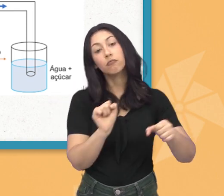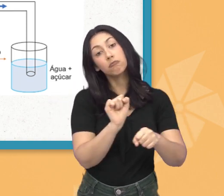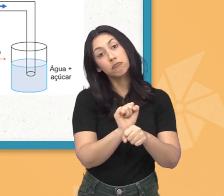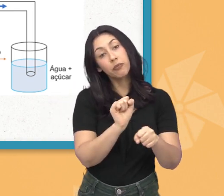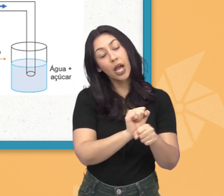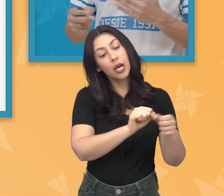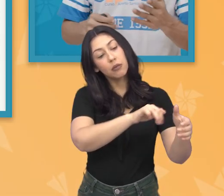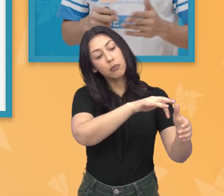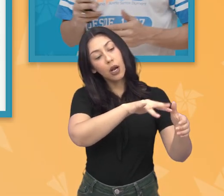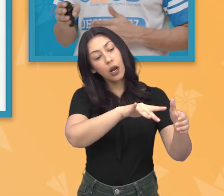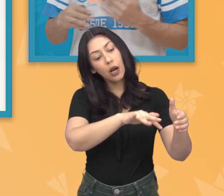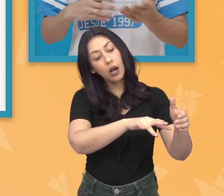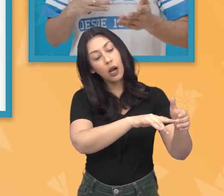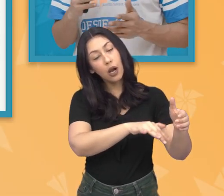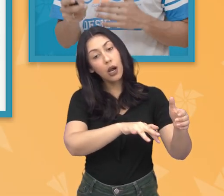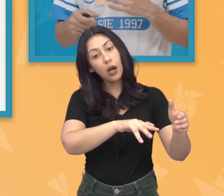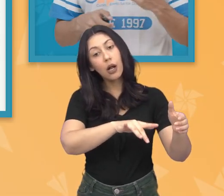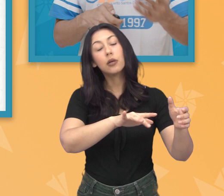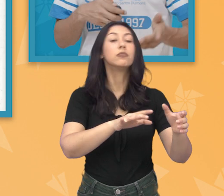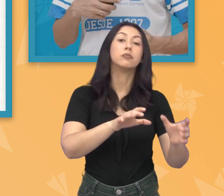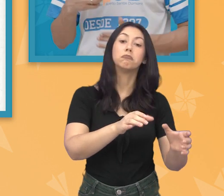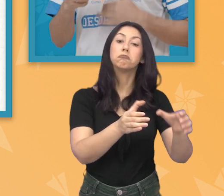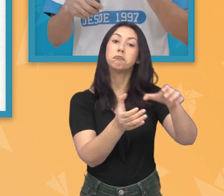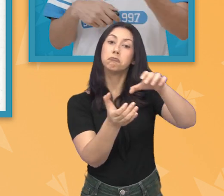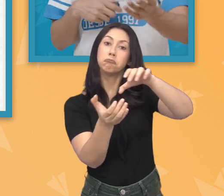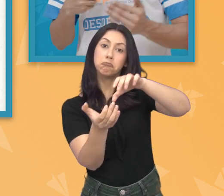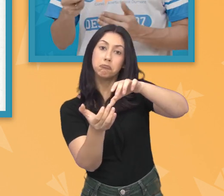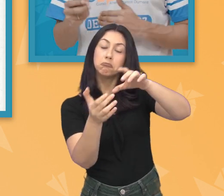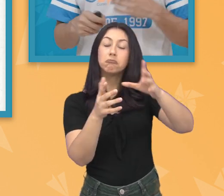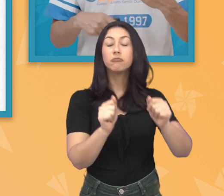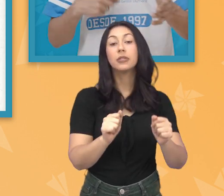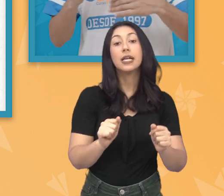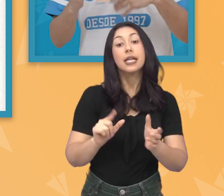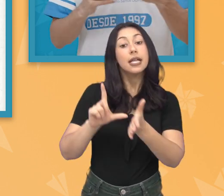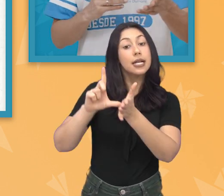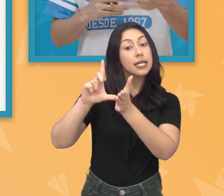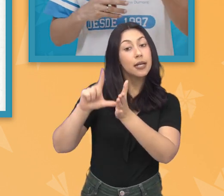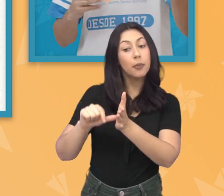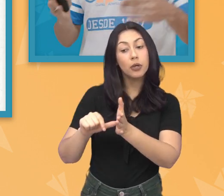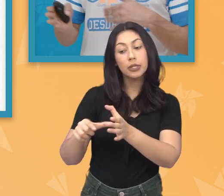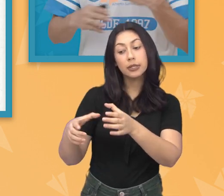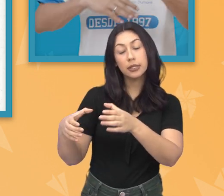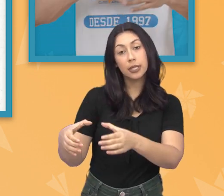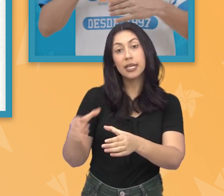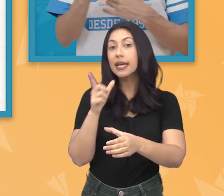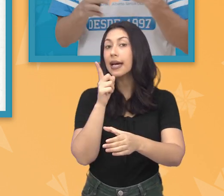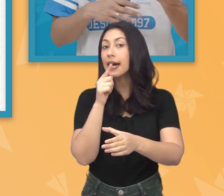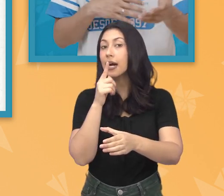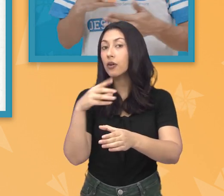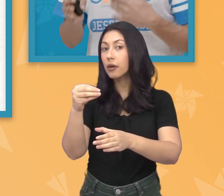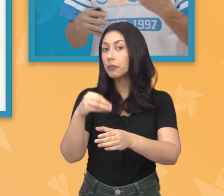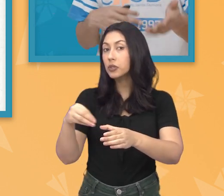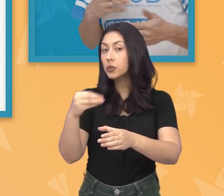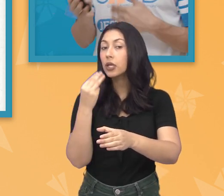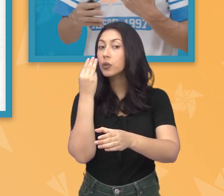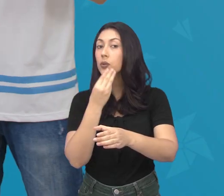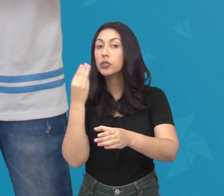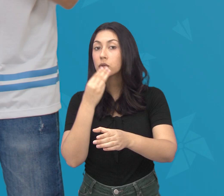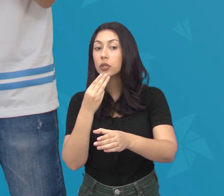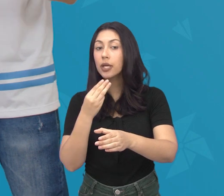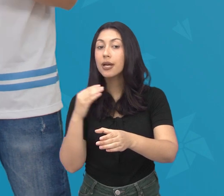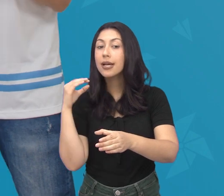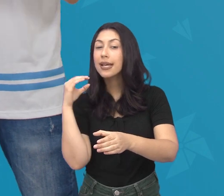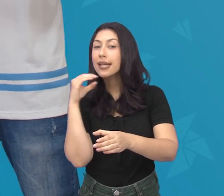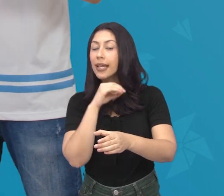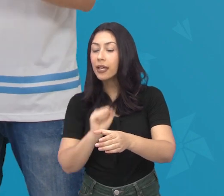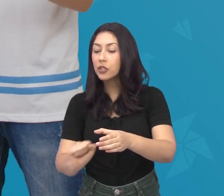essa água com açúcar. Aí você pode analisar qual processo que seja mais otimizado para o seu objetivo final, que tem a questão de tempo que você pode avaliar